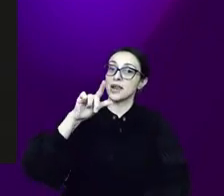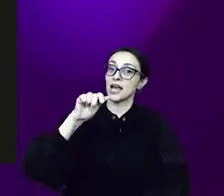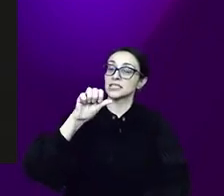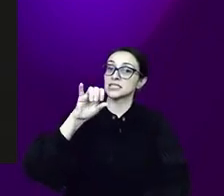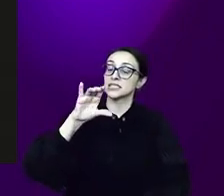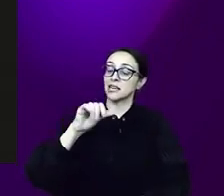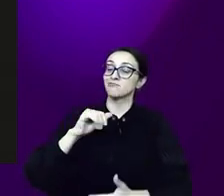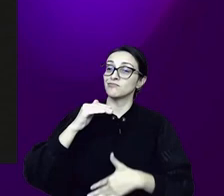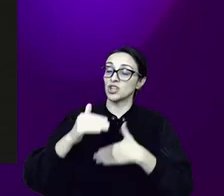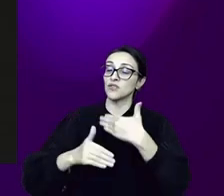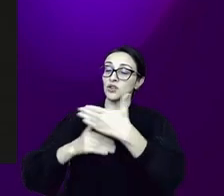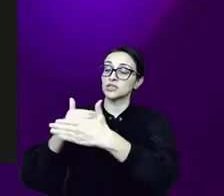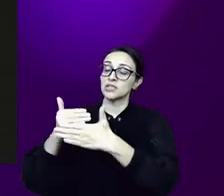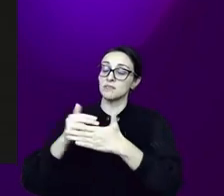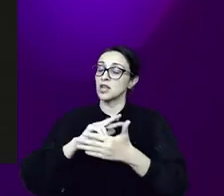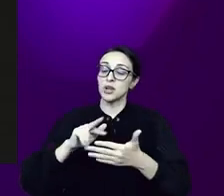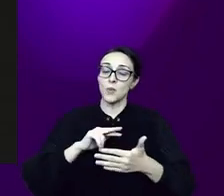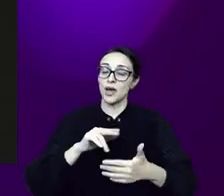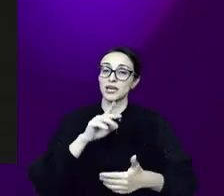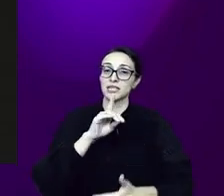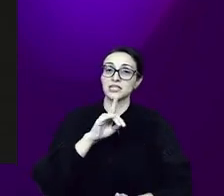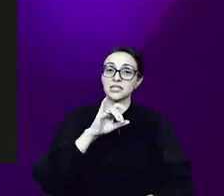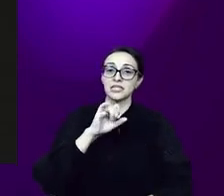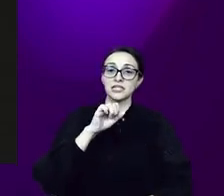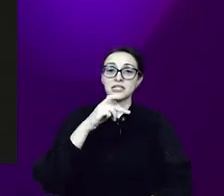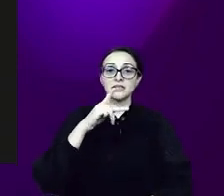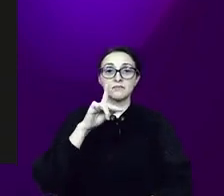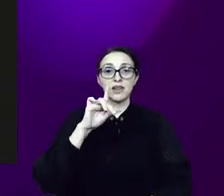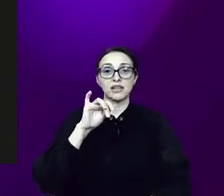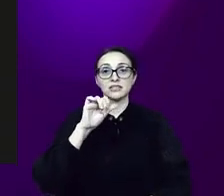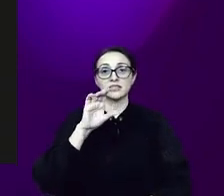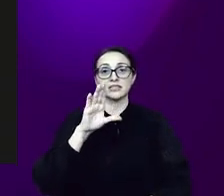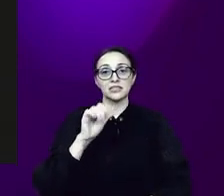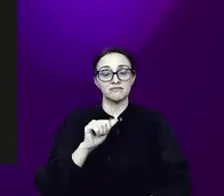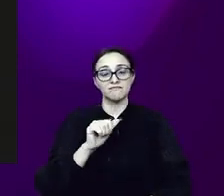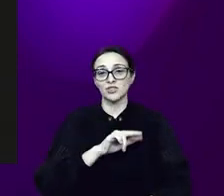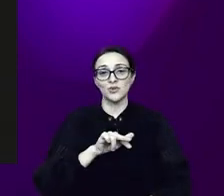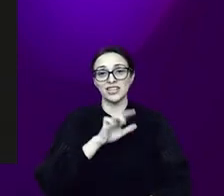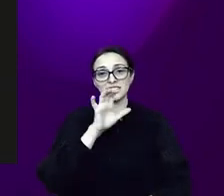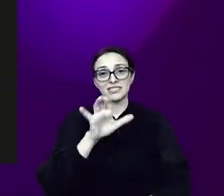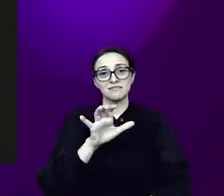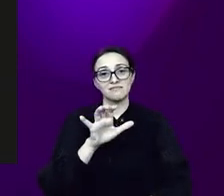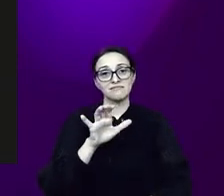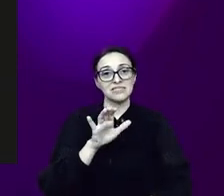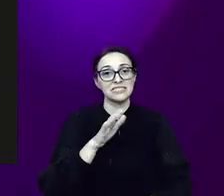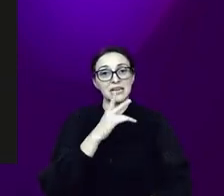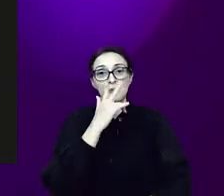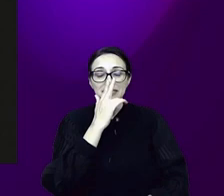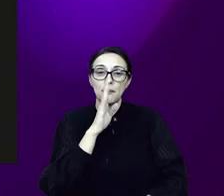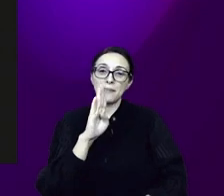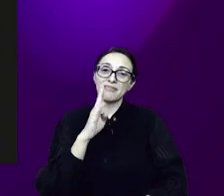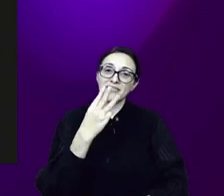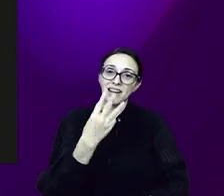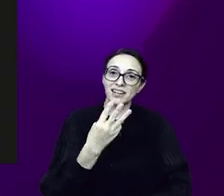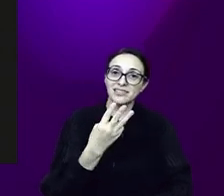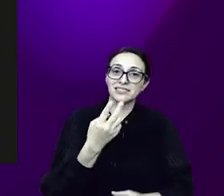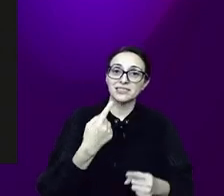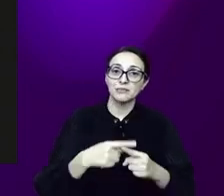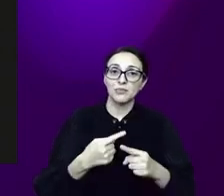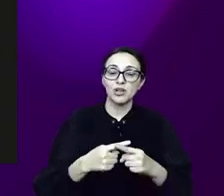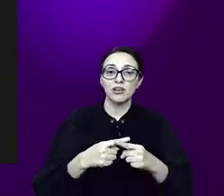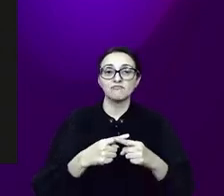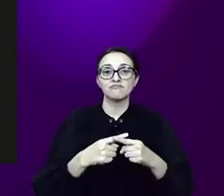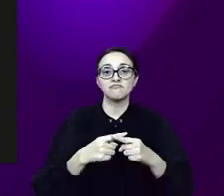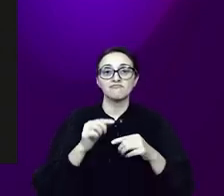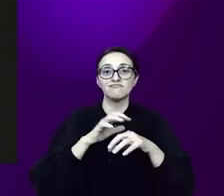então eu acho que ela não é displásica, né? Ela não era assim. Então, é quase que um B3, né? Porque já tem uma